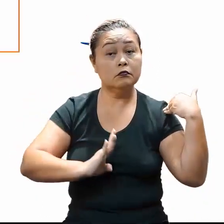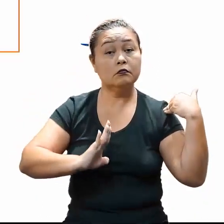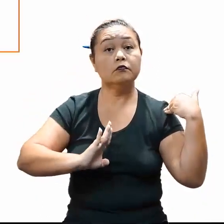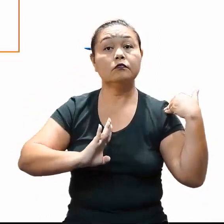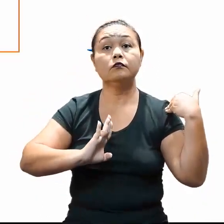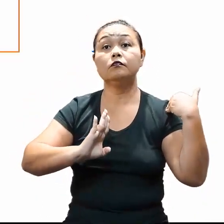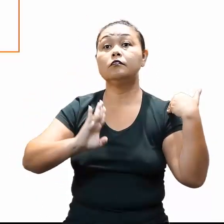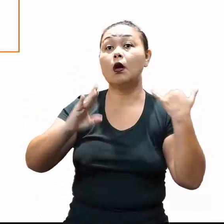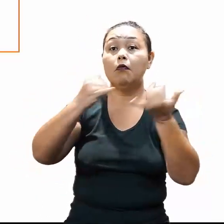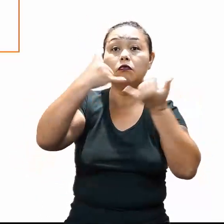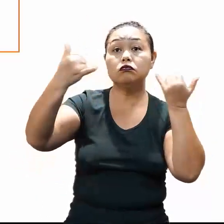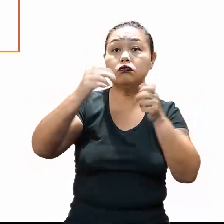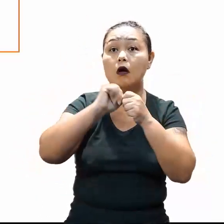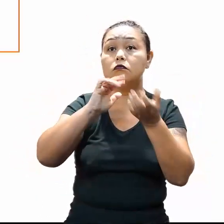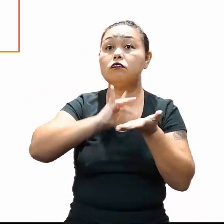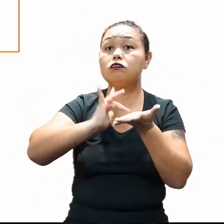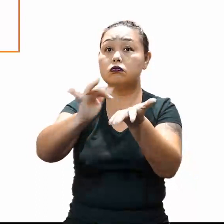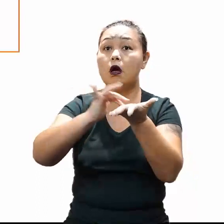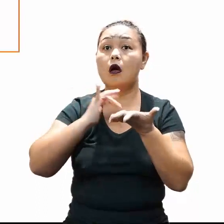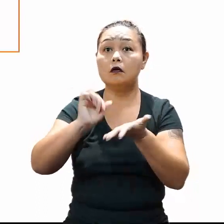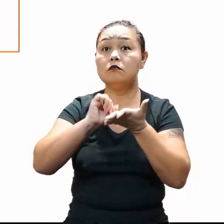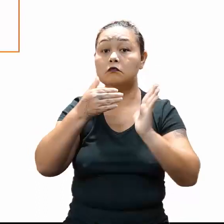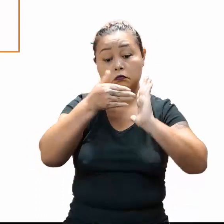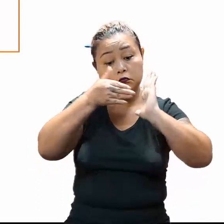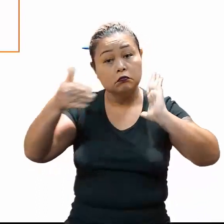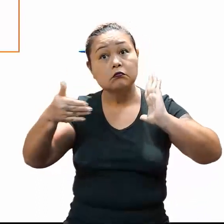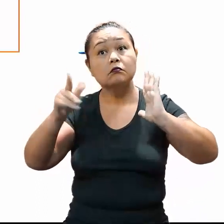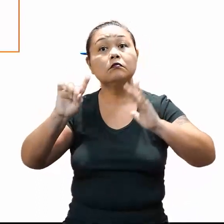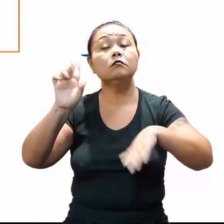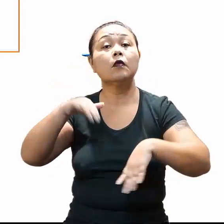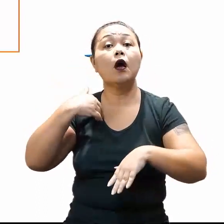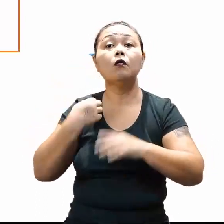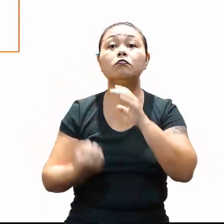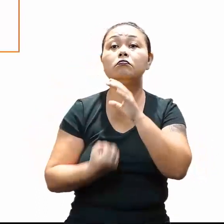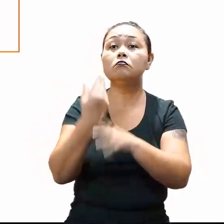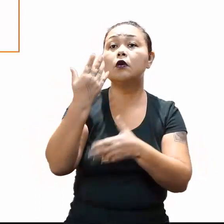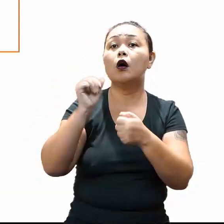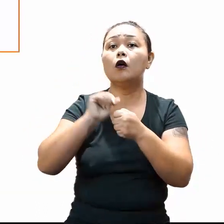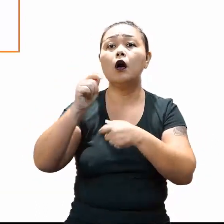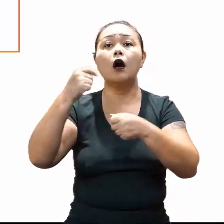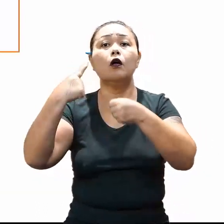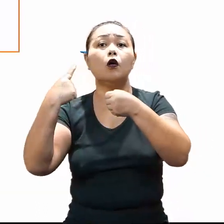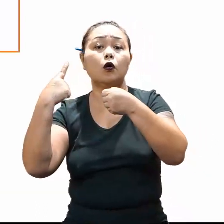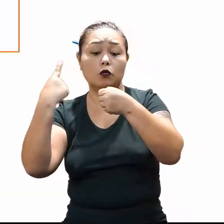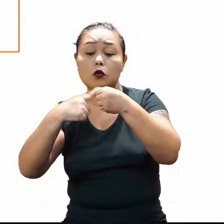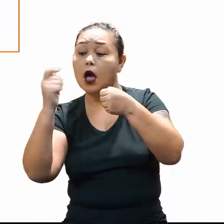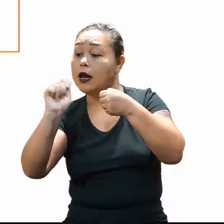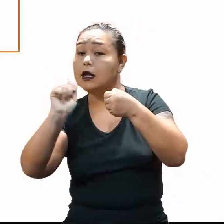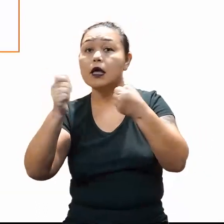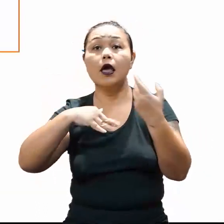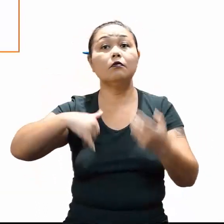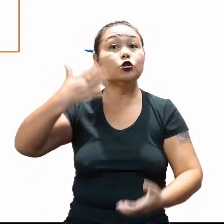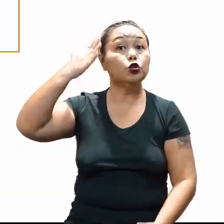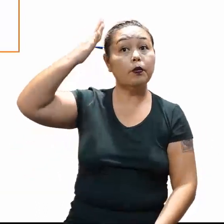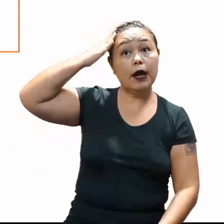As linhas telegráficas também são construídas nesse período. Surge Ariquemes, de Paraná.